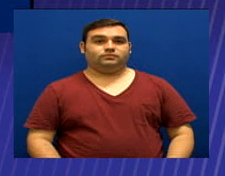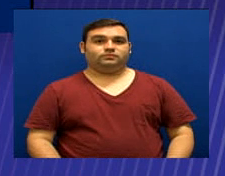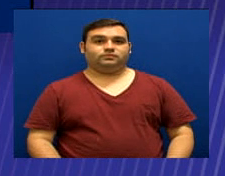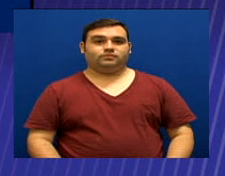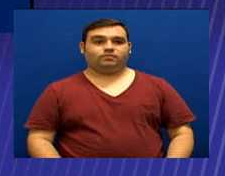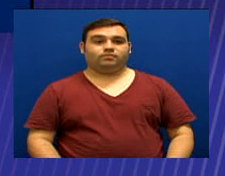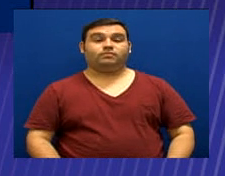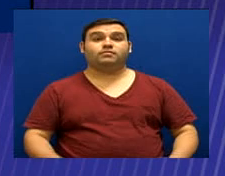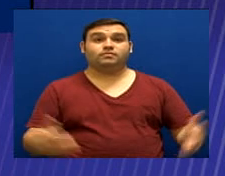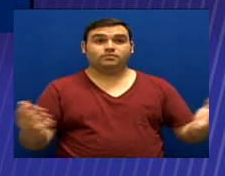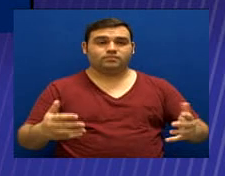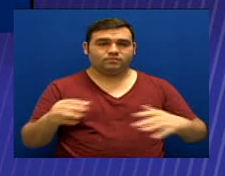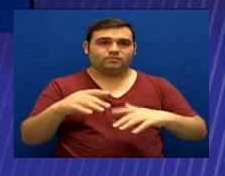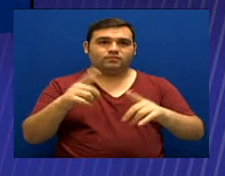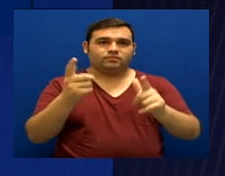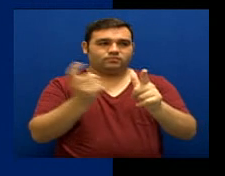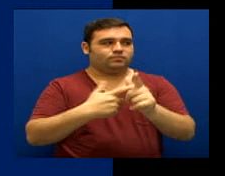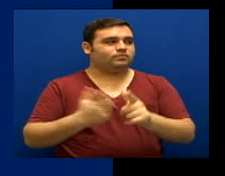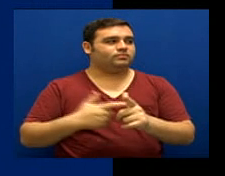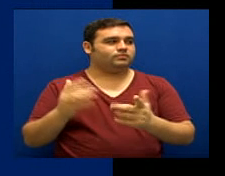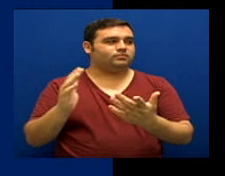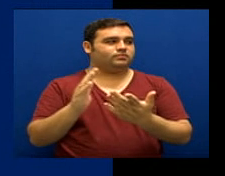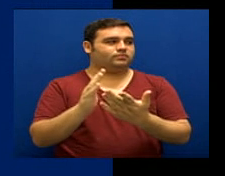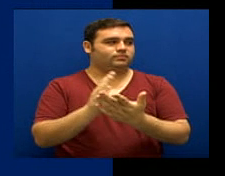aí tem umas dívidas